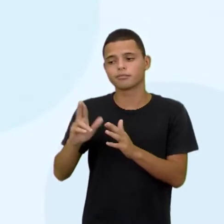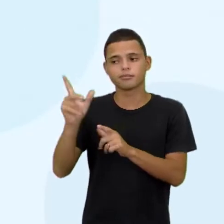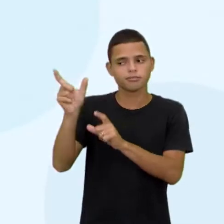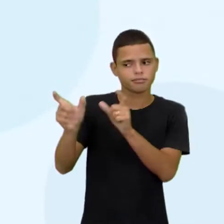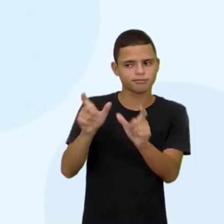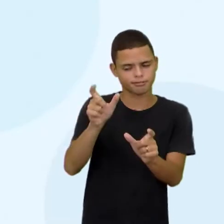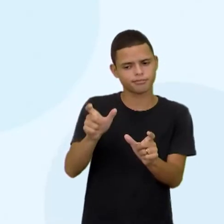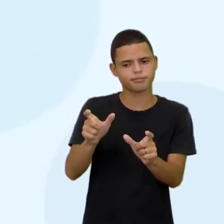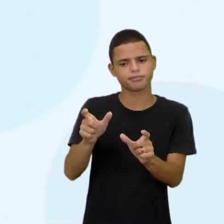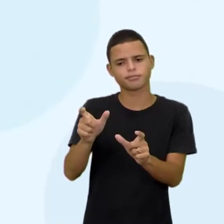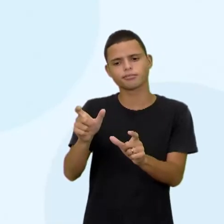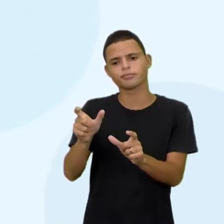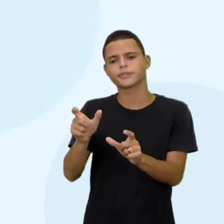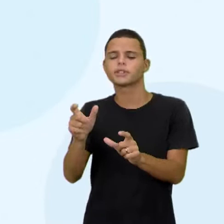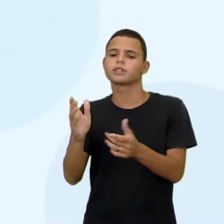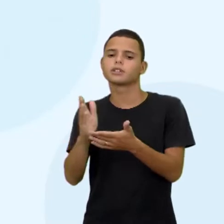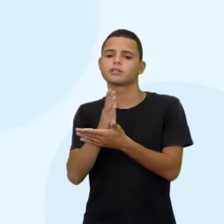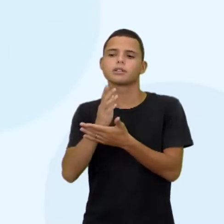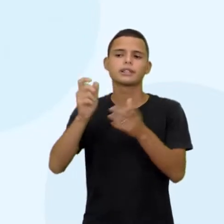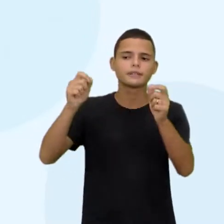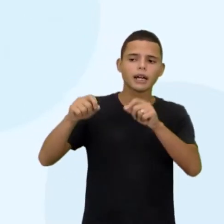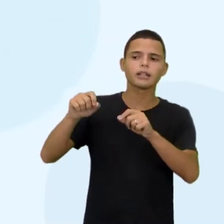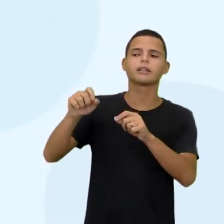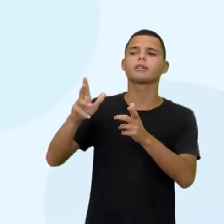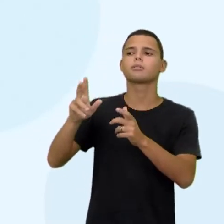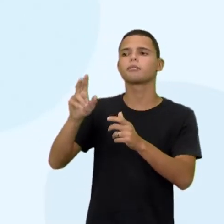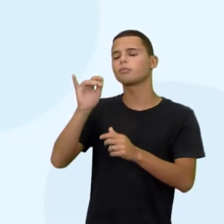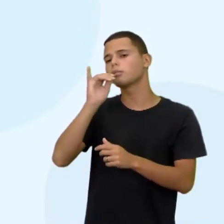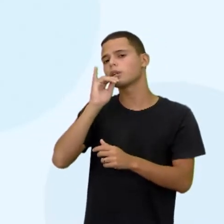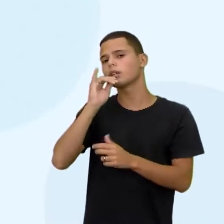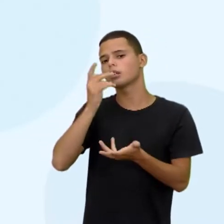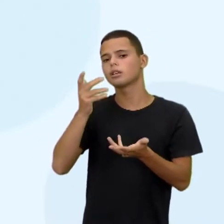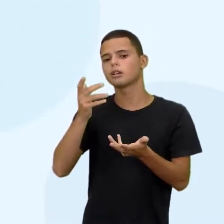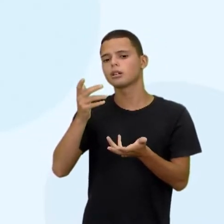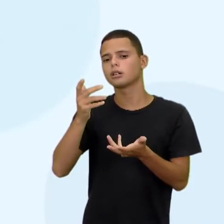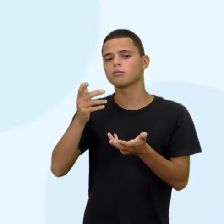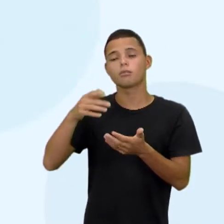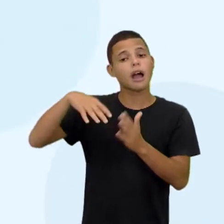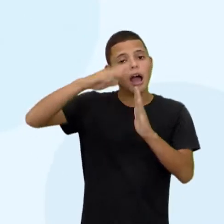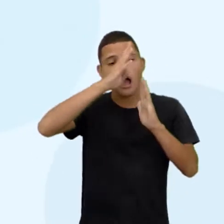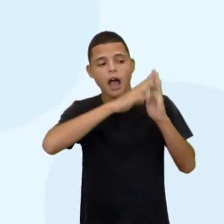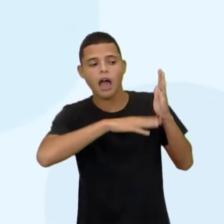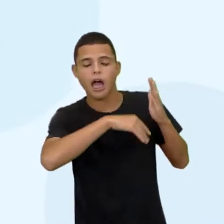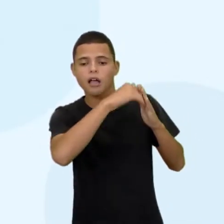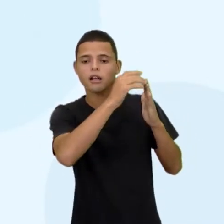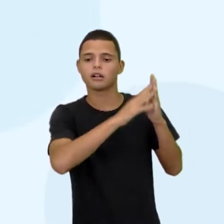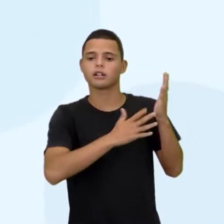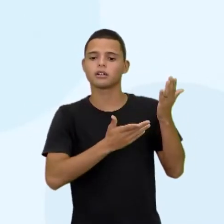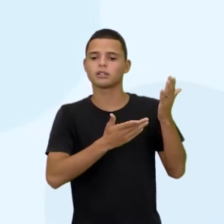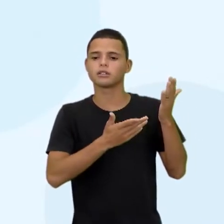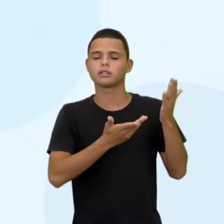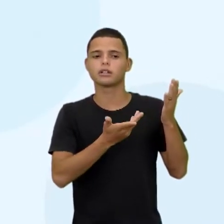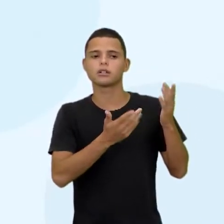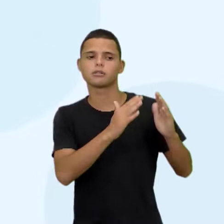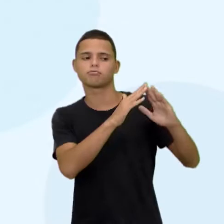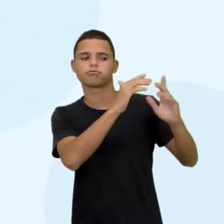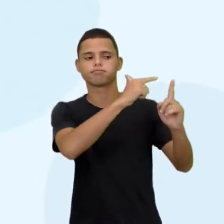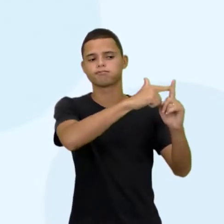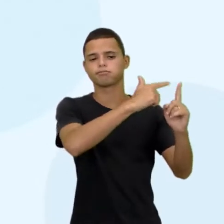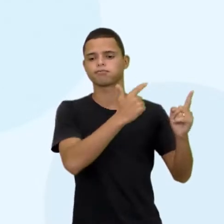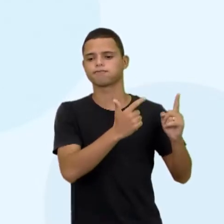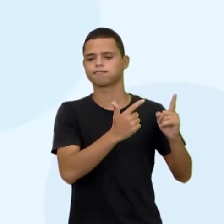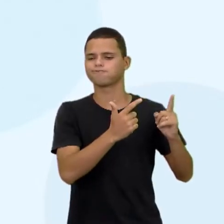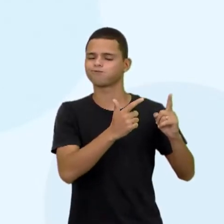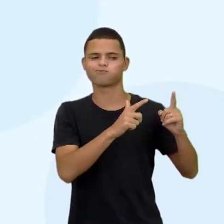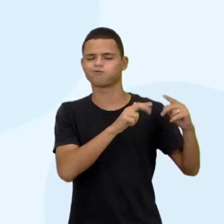formado por elementos palpáveis e concretos, por exemplo, obras de arte e igrejas, etc.